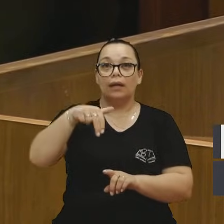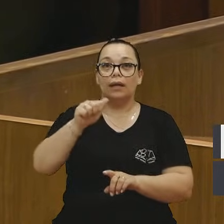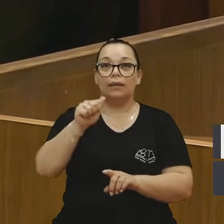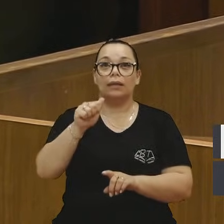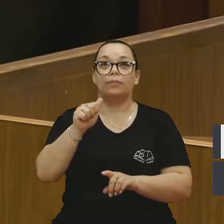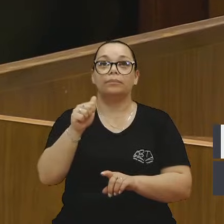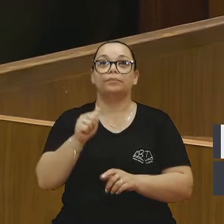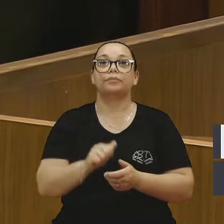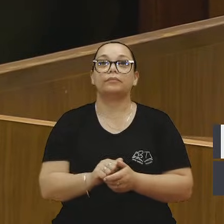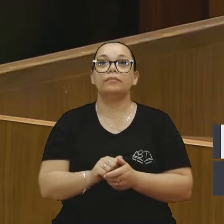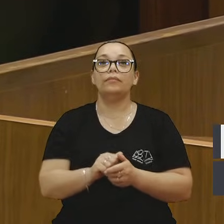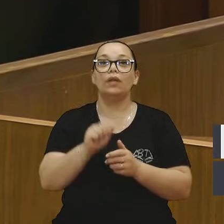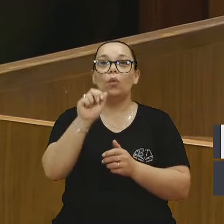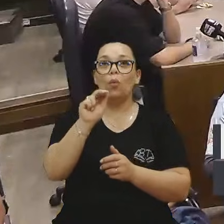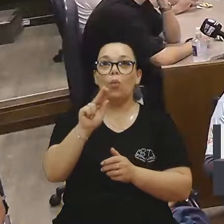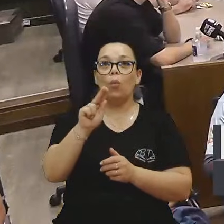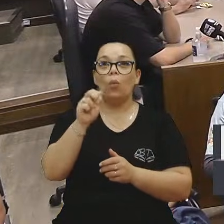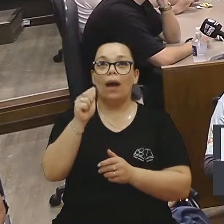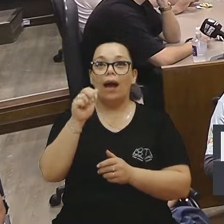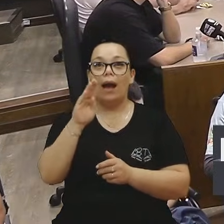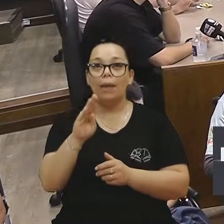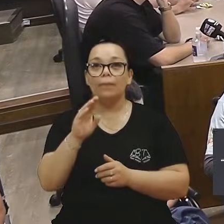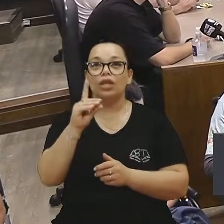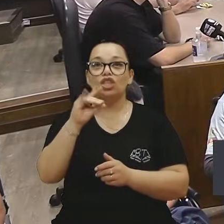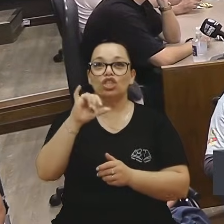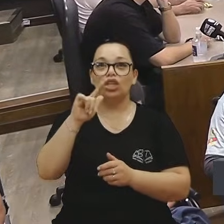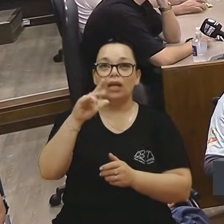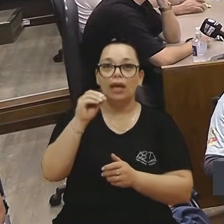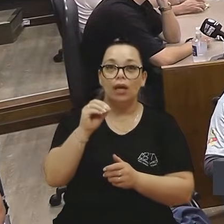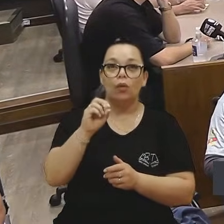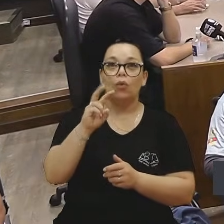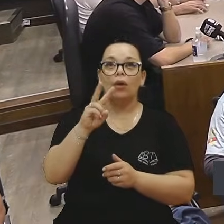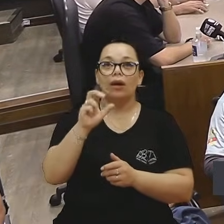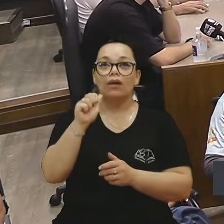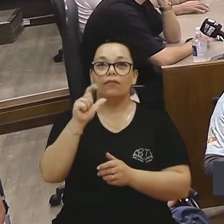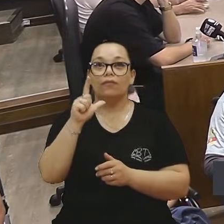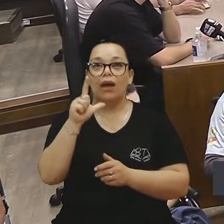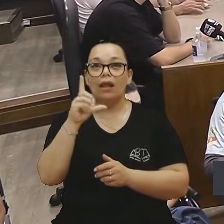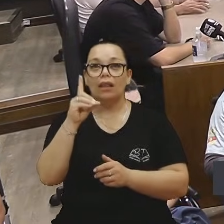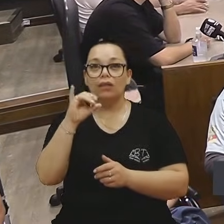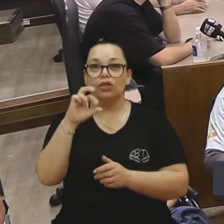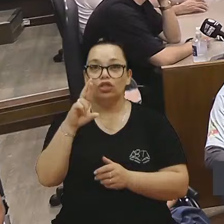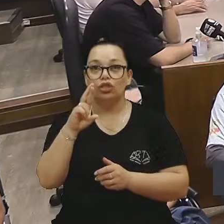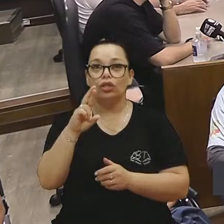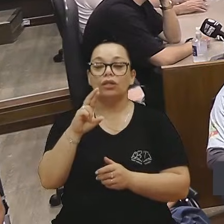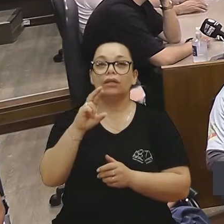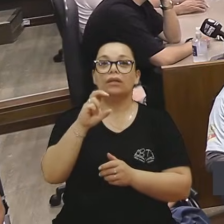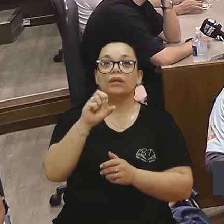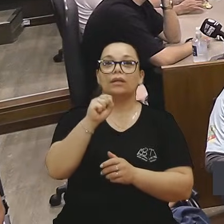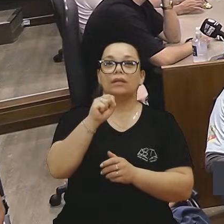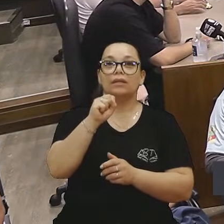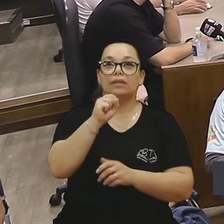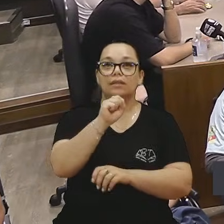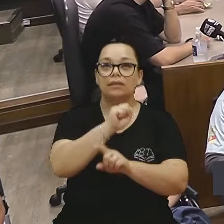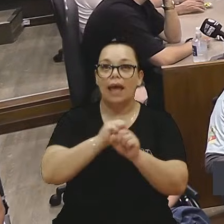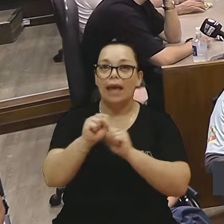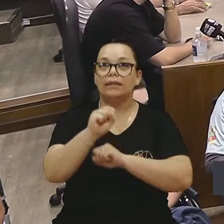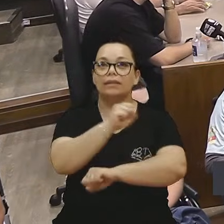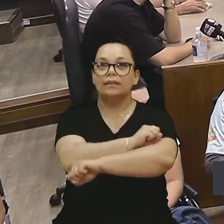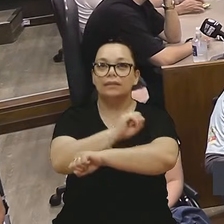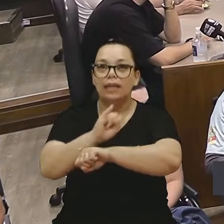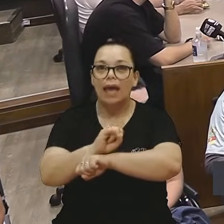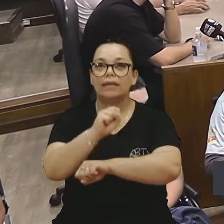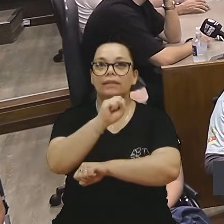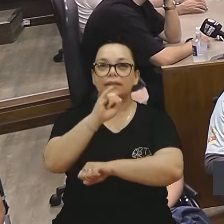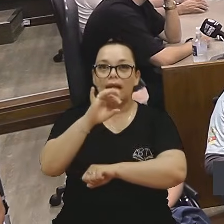Andriguetti. Da UAB, o Diego de Góes e o Valdir Walter. Sesc, SESI, SEST, titular a